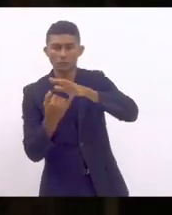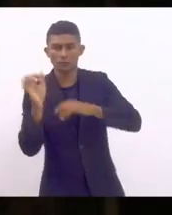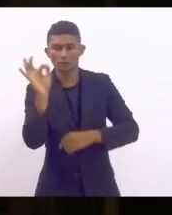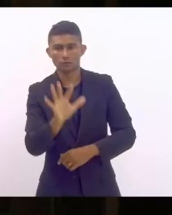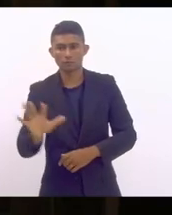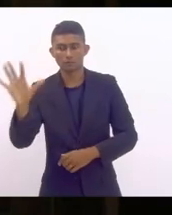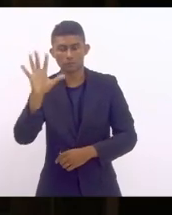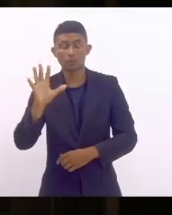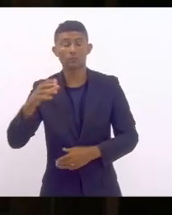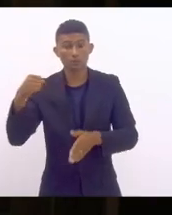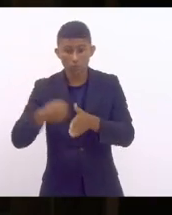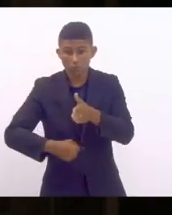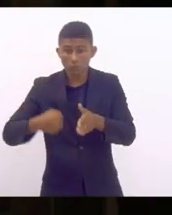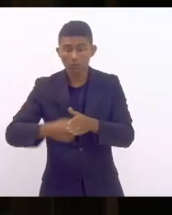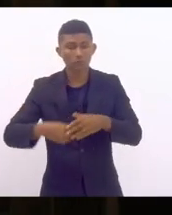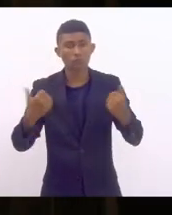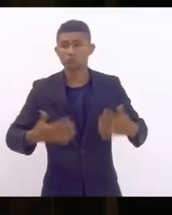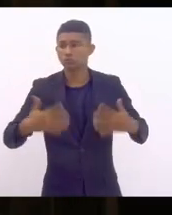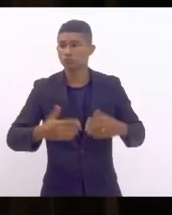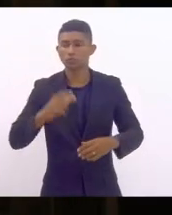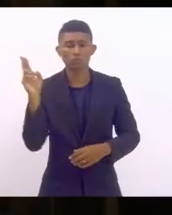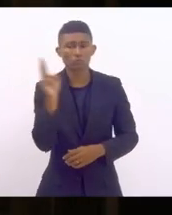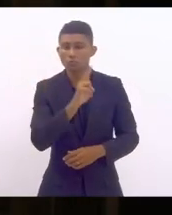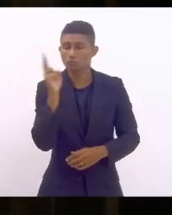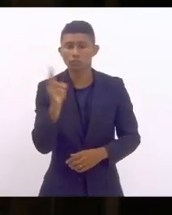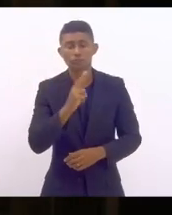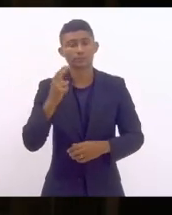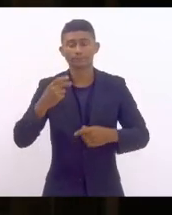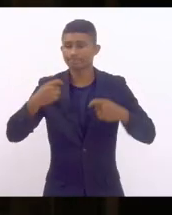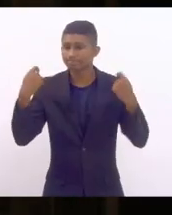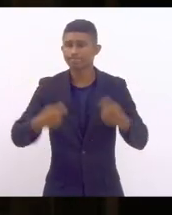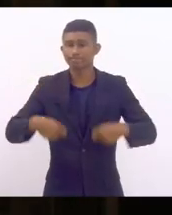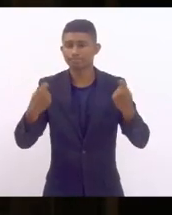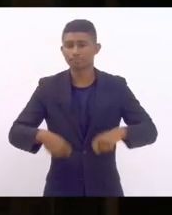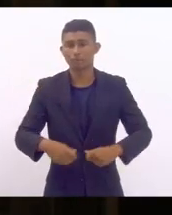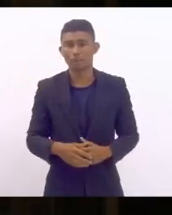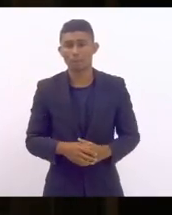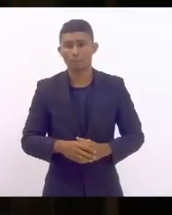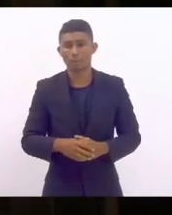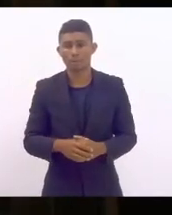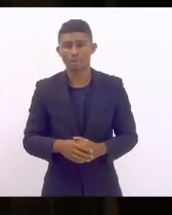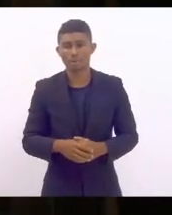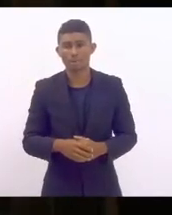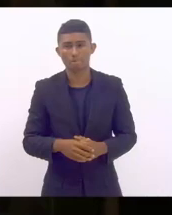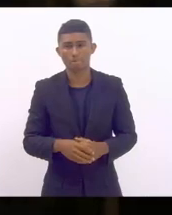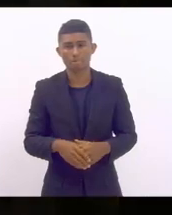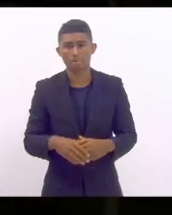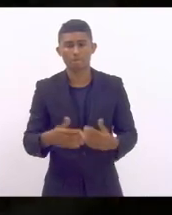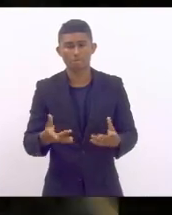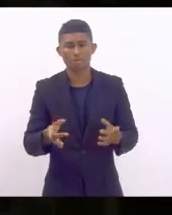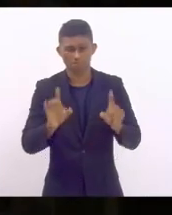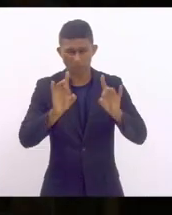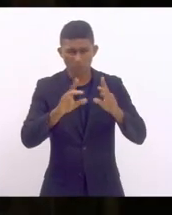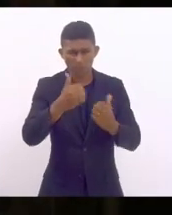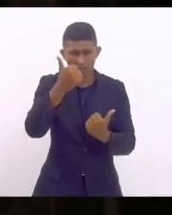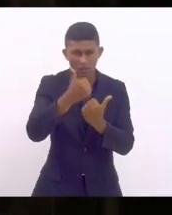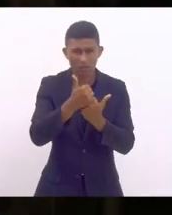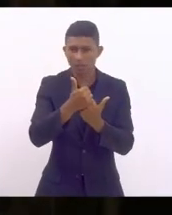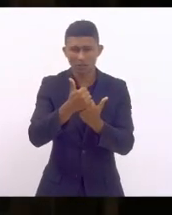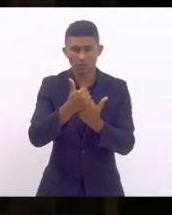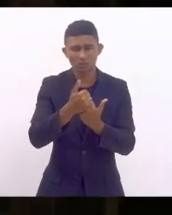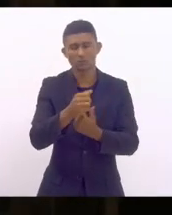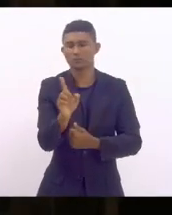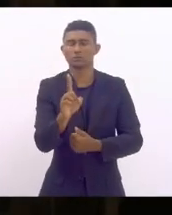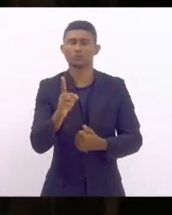essa luta é urgente a permanência na universidade é cada vez mais fundamental da está tratando isso não vem só com os auxílios né uma falta